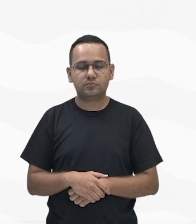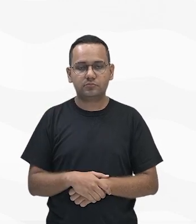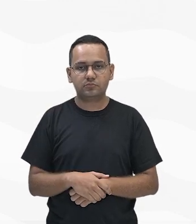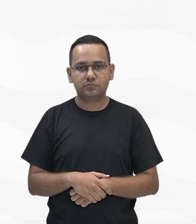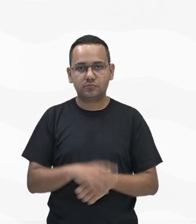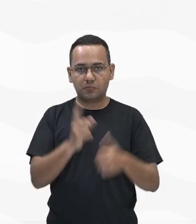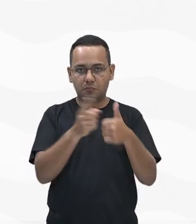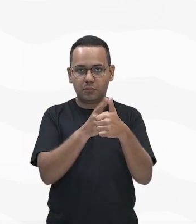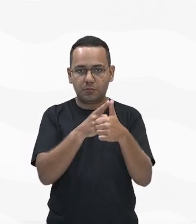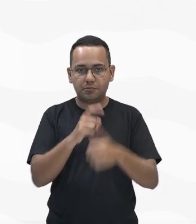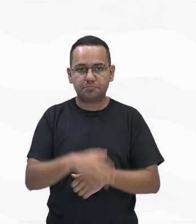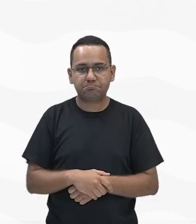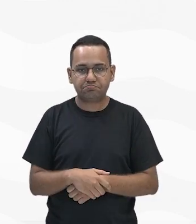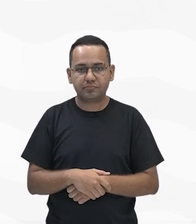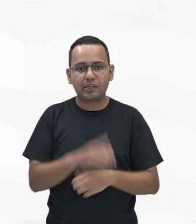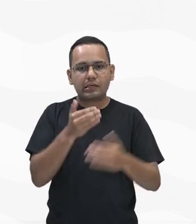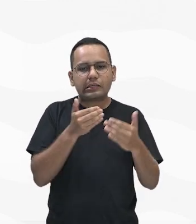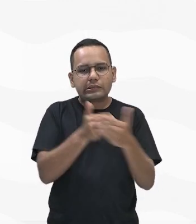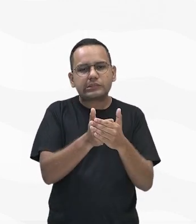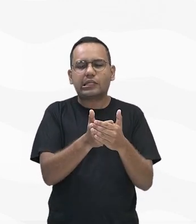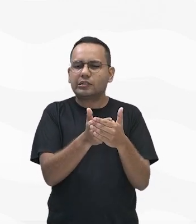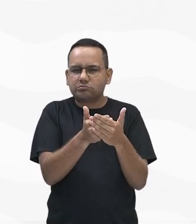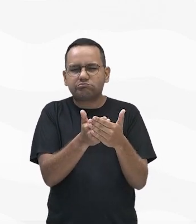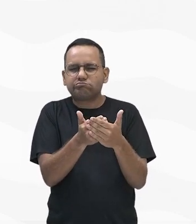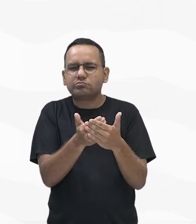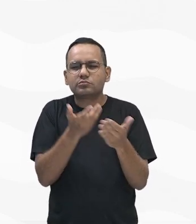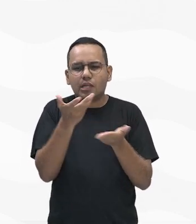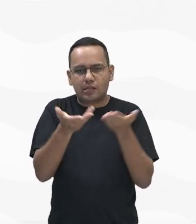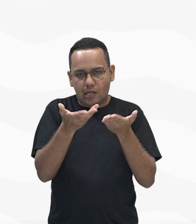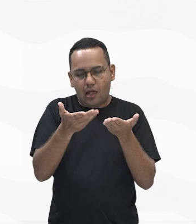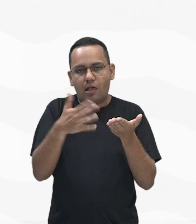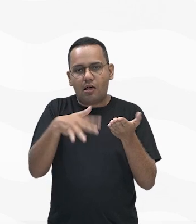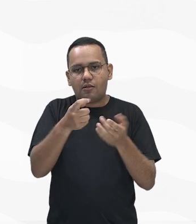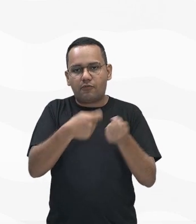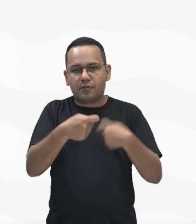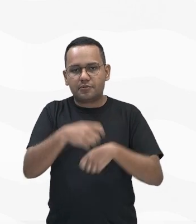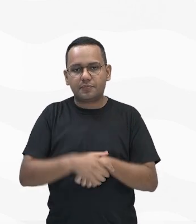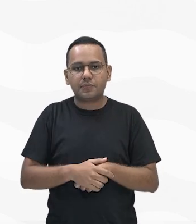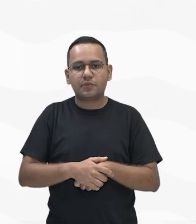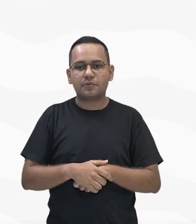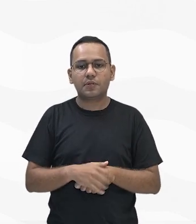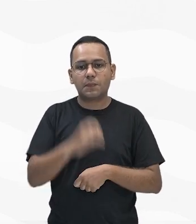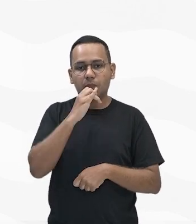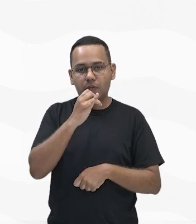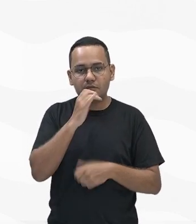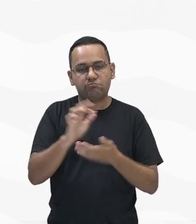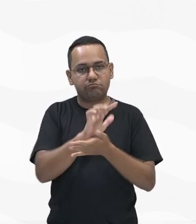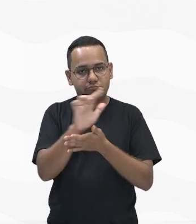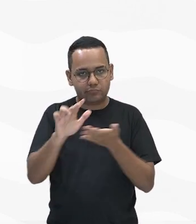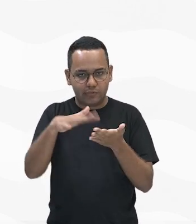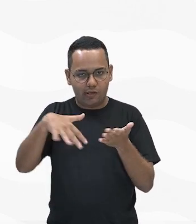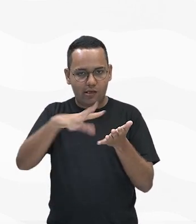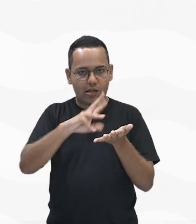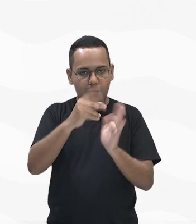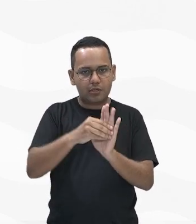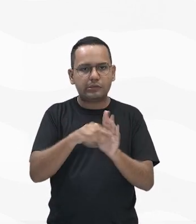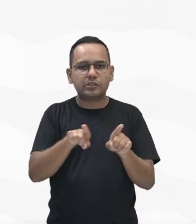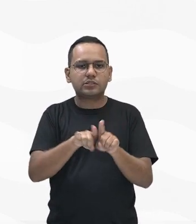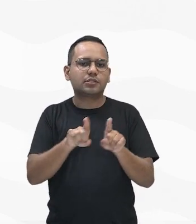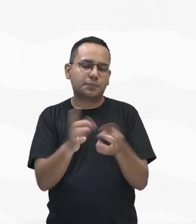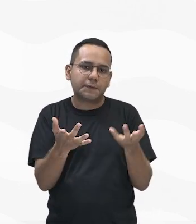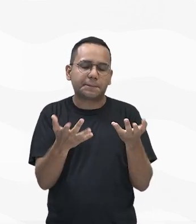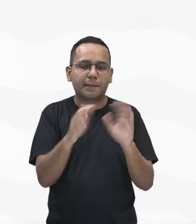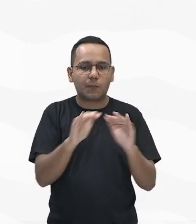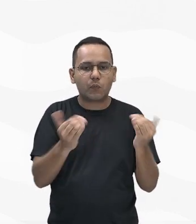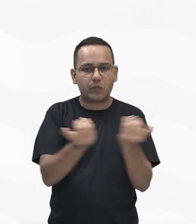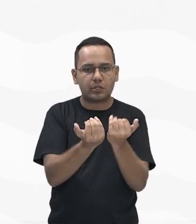serviços financeiros. Muitas comunidades na Amazônia, especialmente as comunidades indígenas e ribeirinhas, têm acesso limitado a